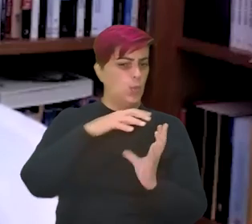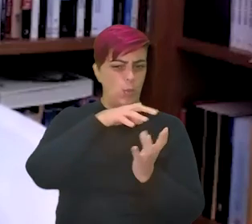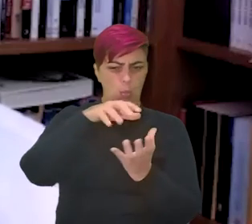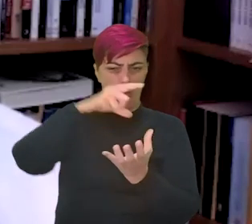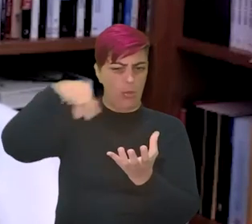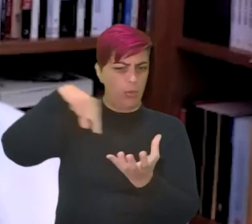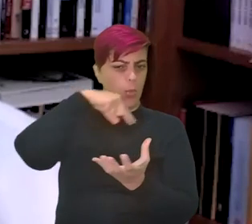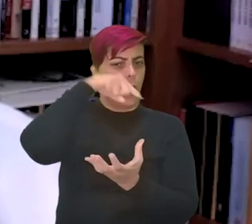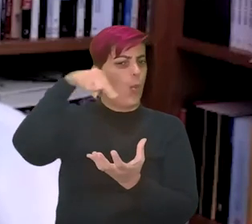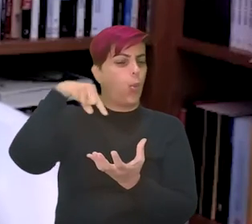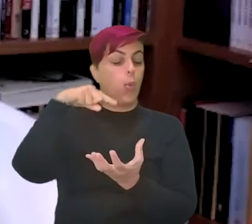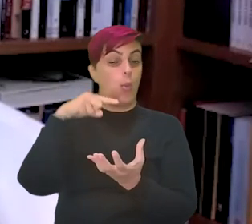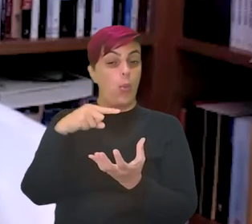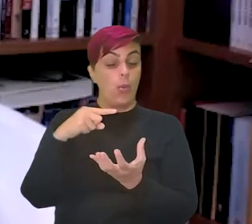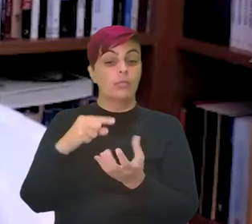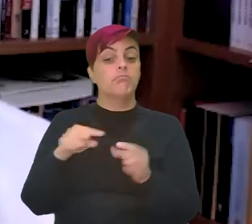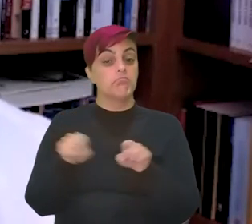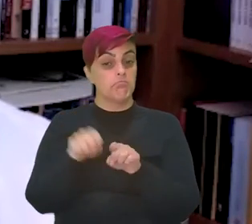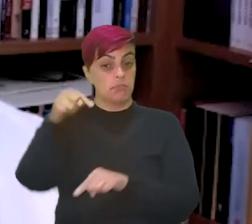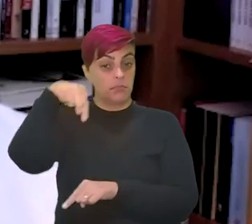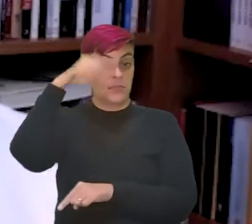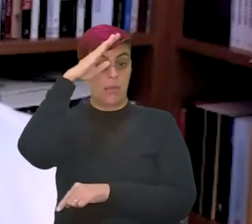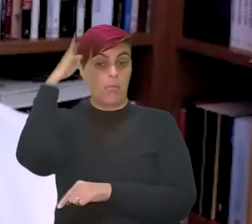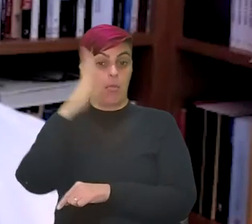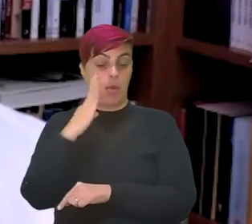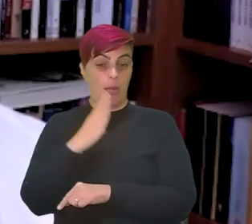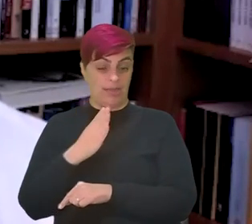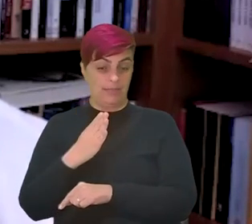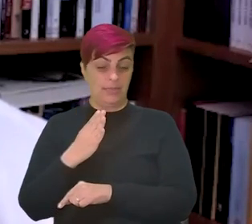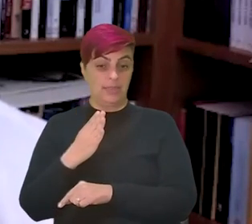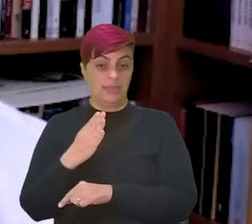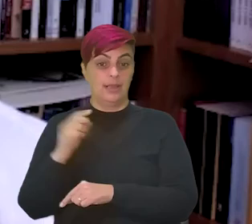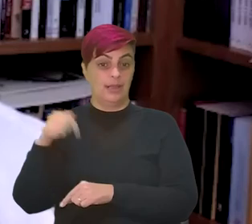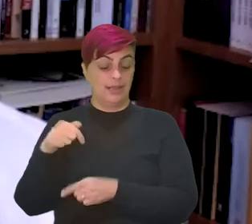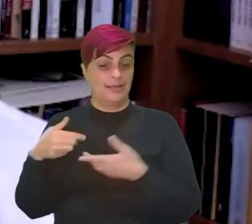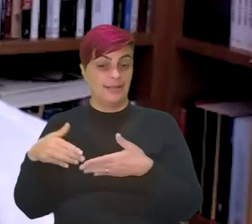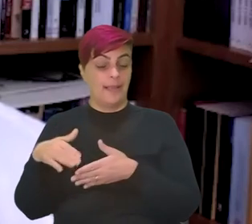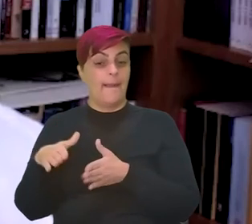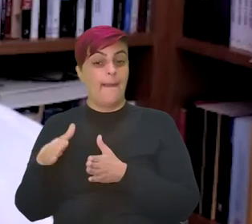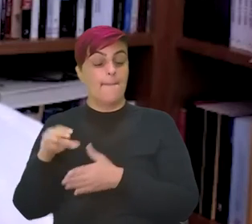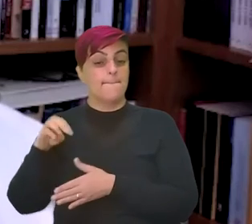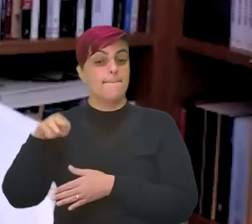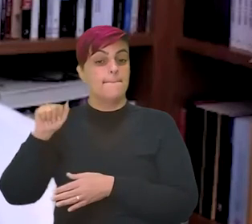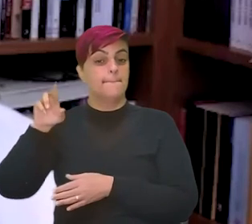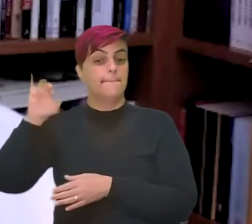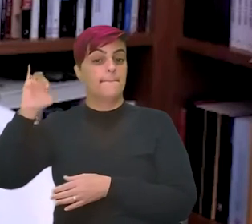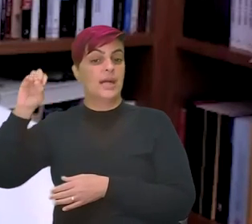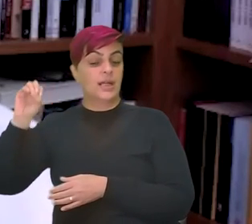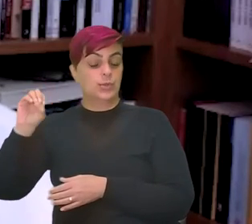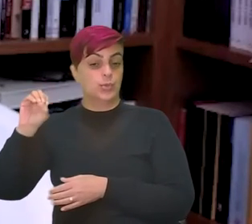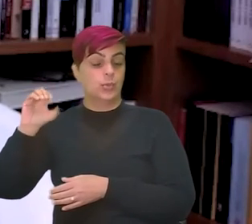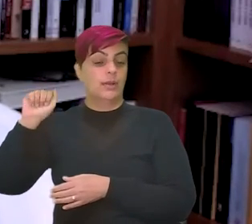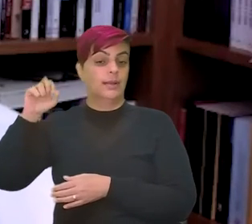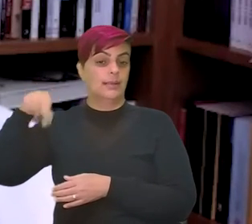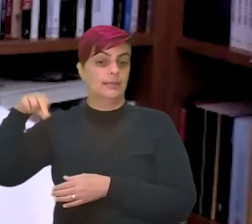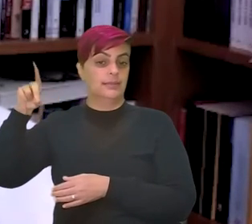no mundo inteiro e é fantástico no Brasil, né? Nós temos Mário de Andrade indo